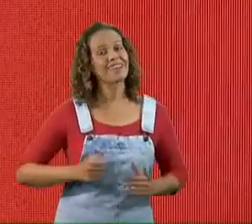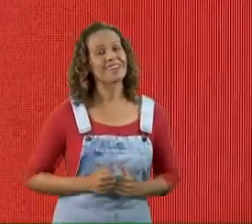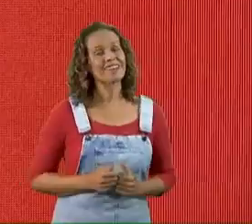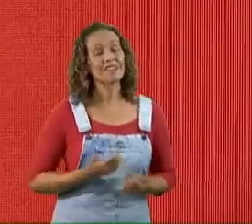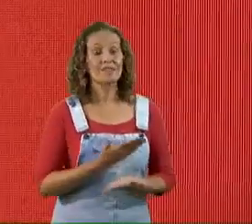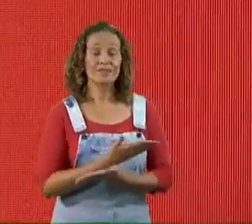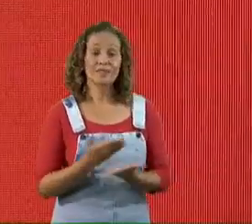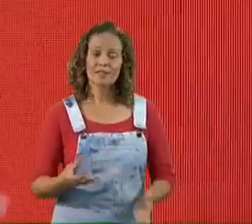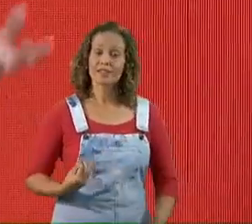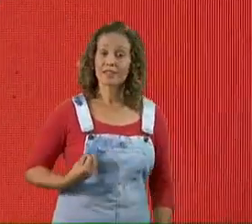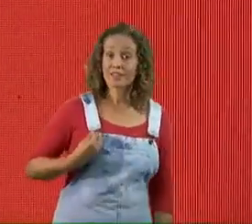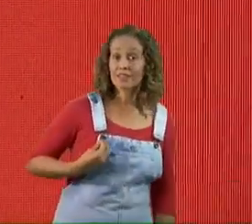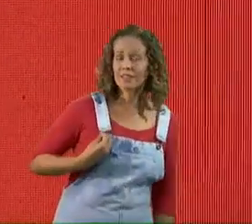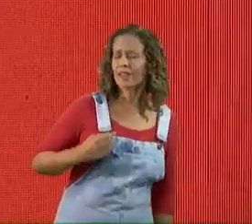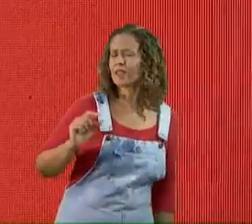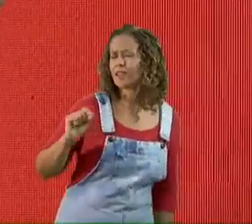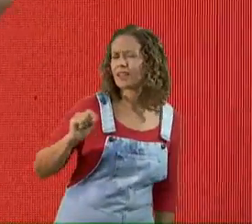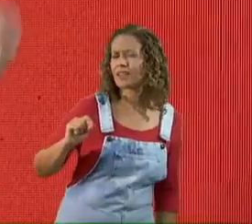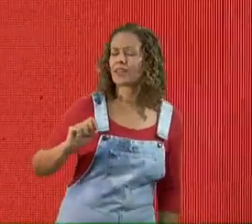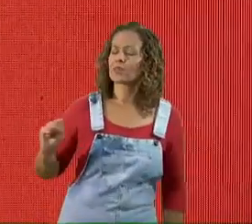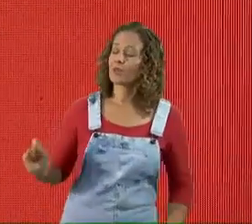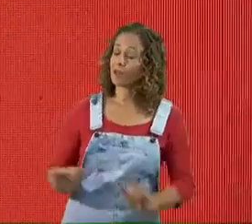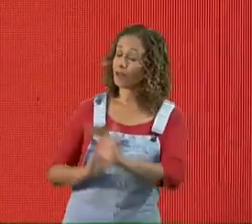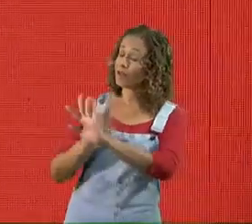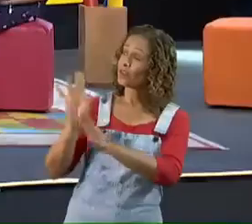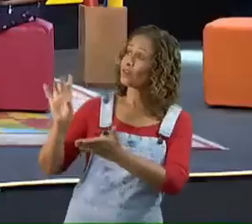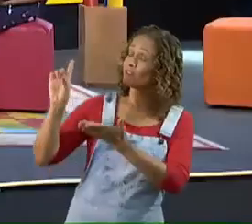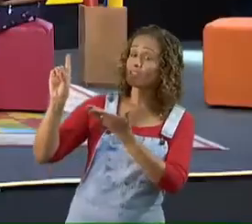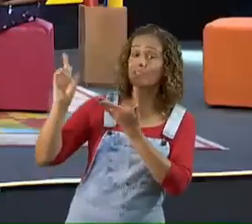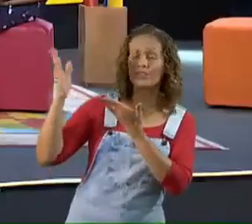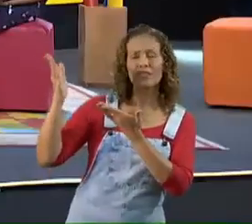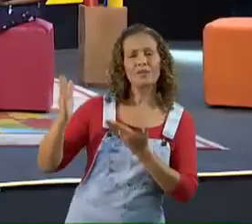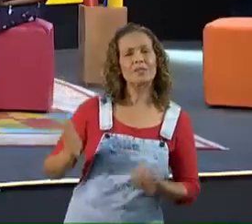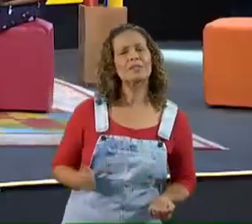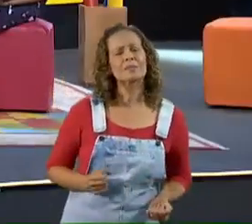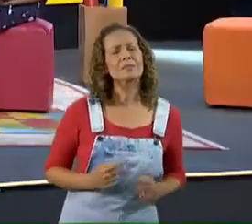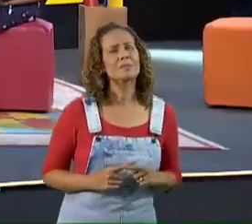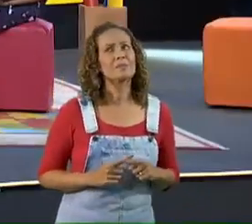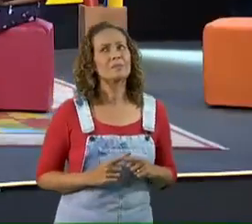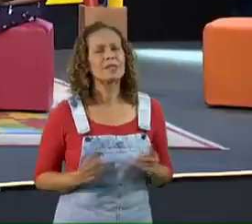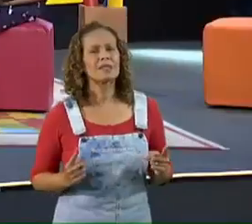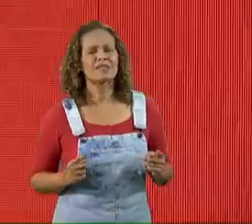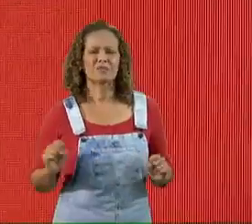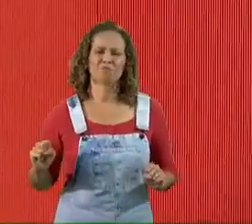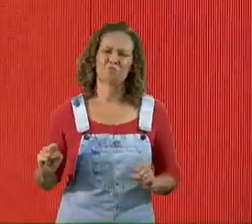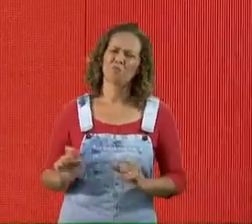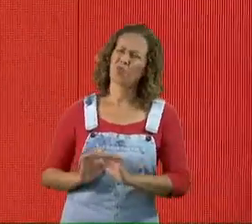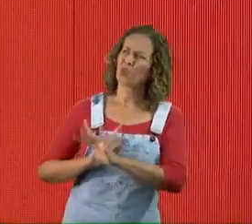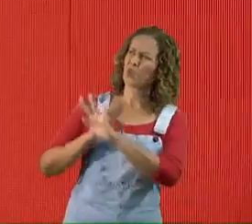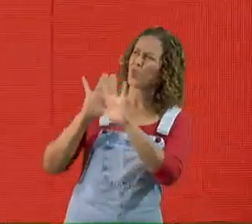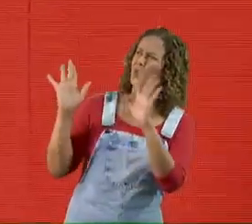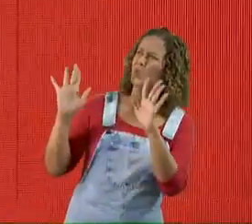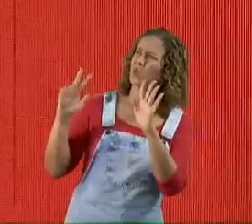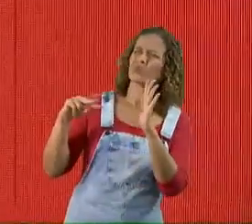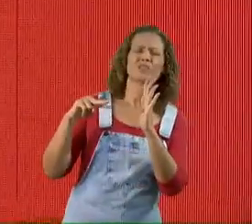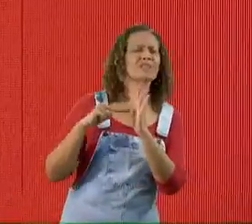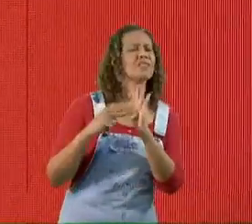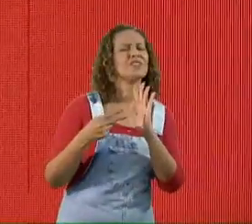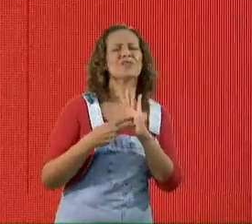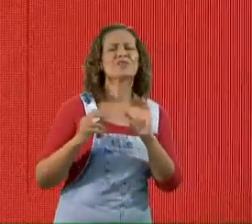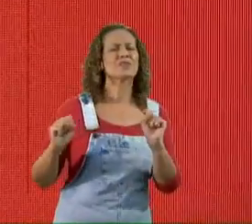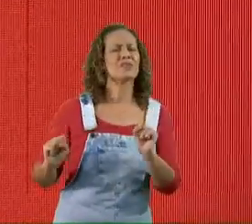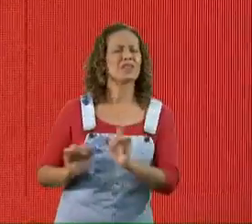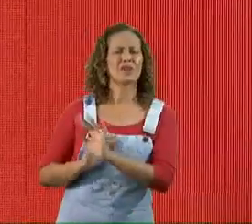Você existe para a glória de Deus. Mas glória? O que significa